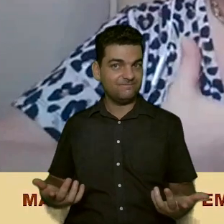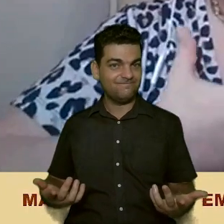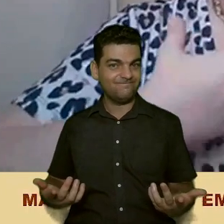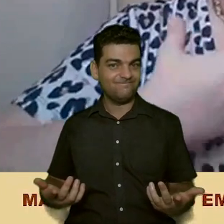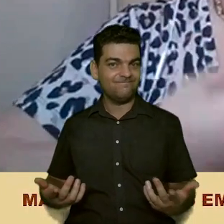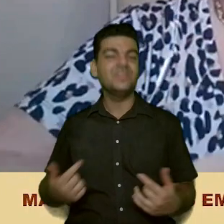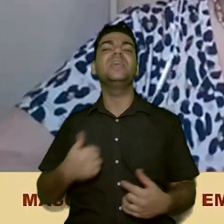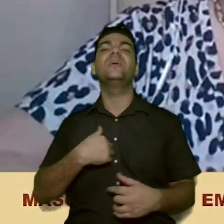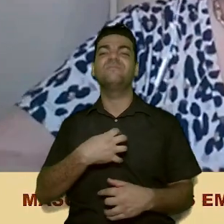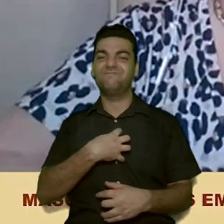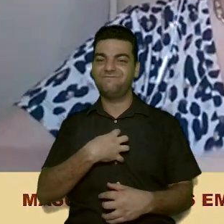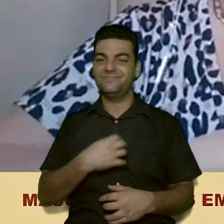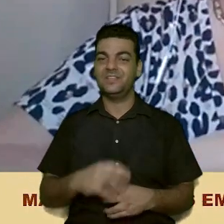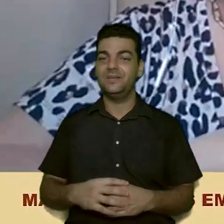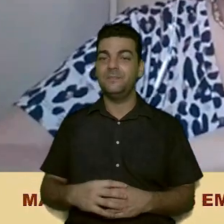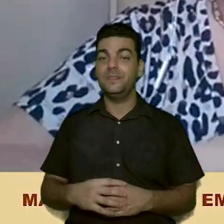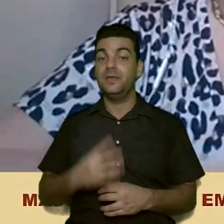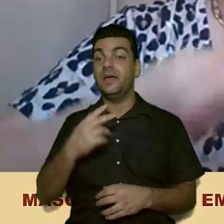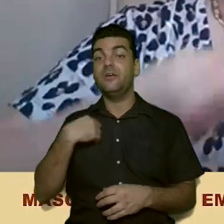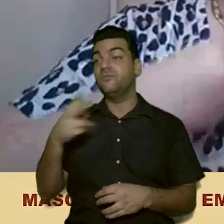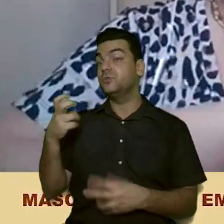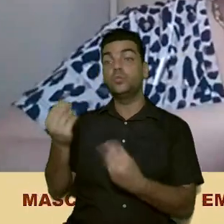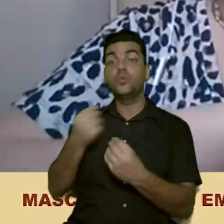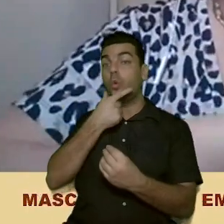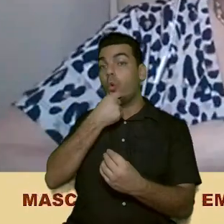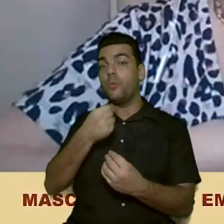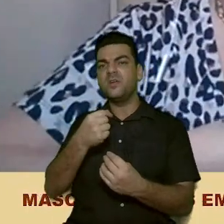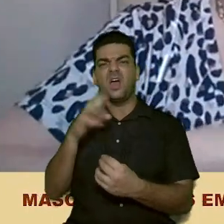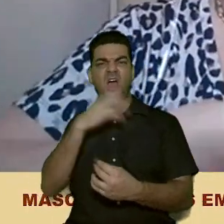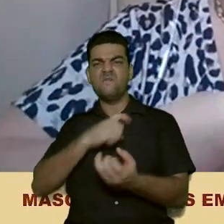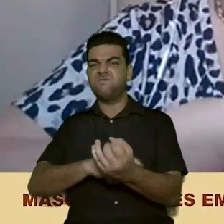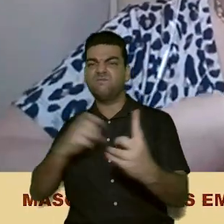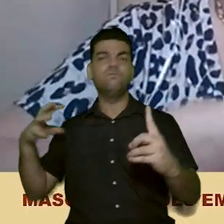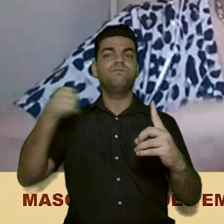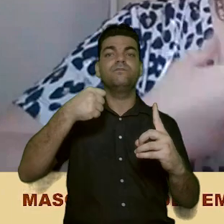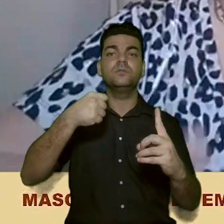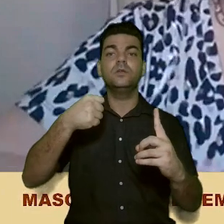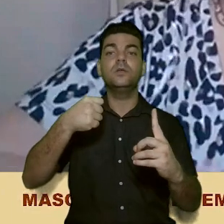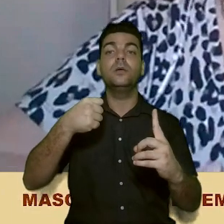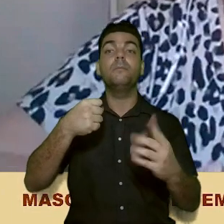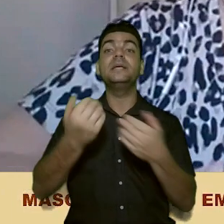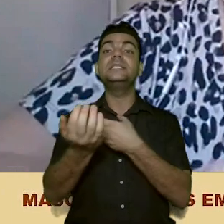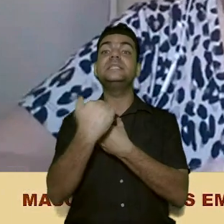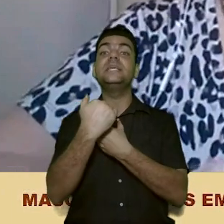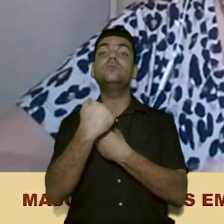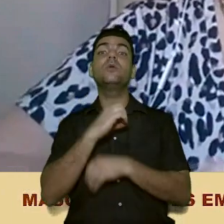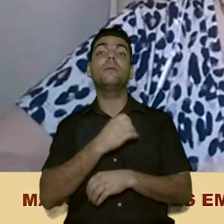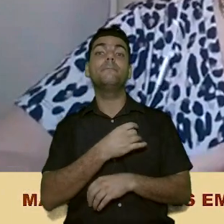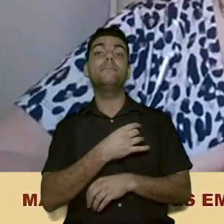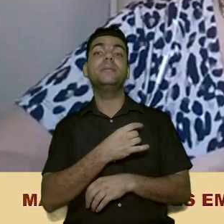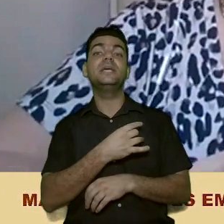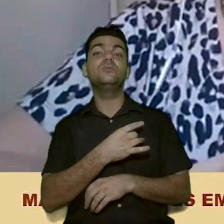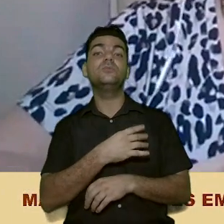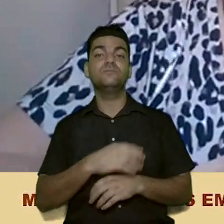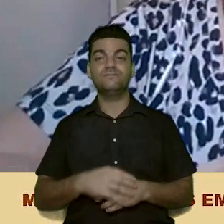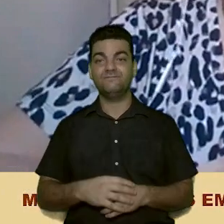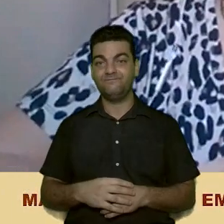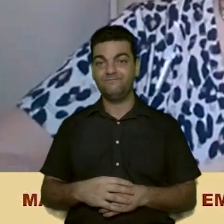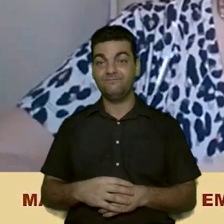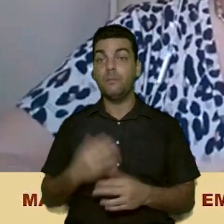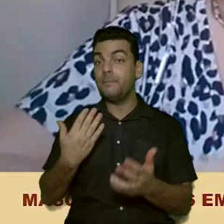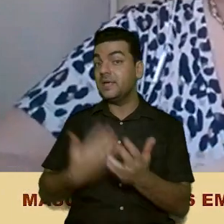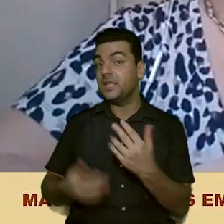homens reagindo a situações com violência, quando na verdade o que eles estão sentindo é medo. Medo de perder